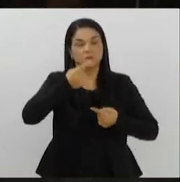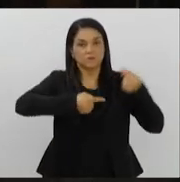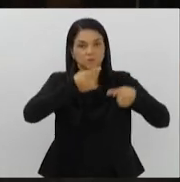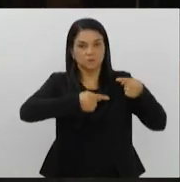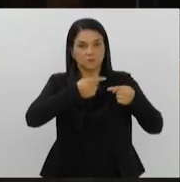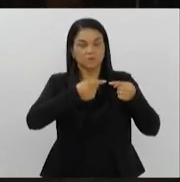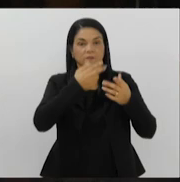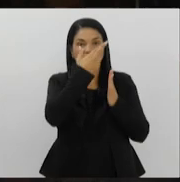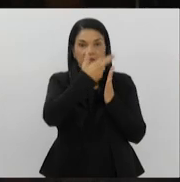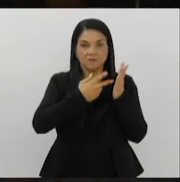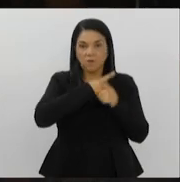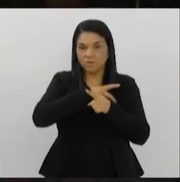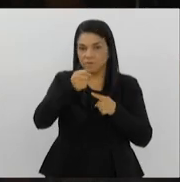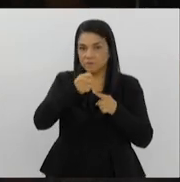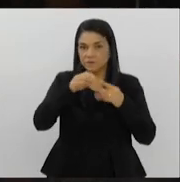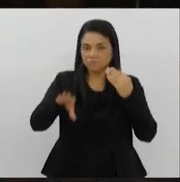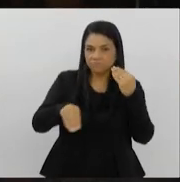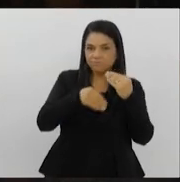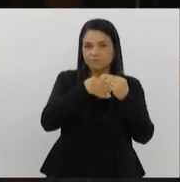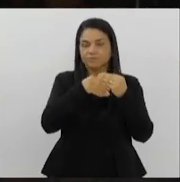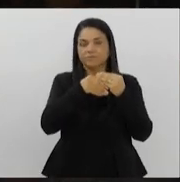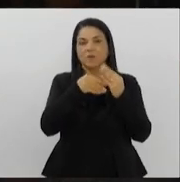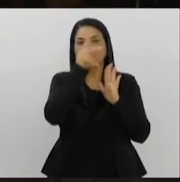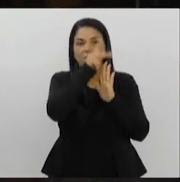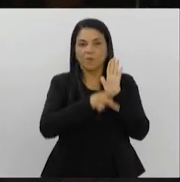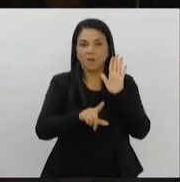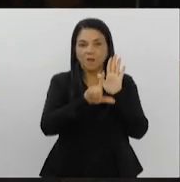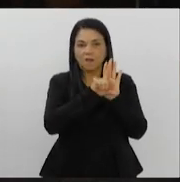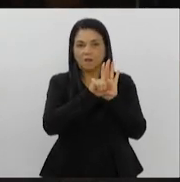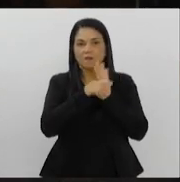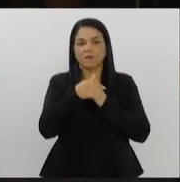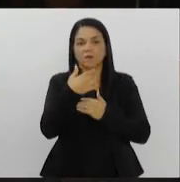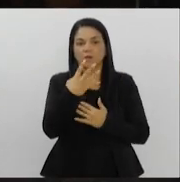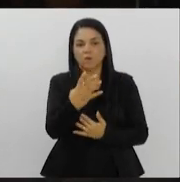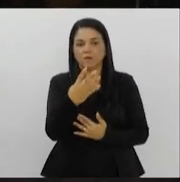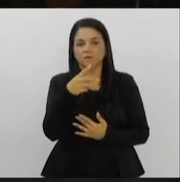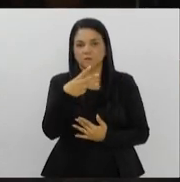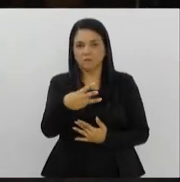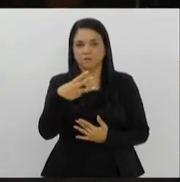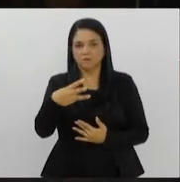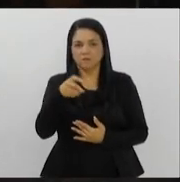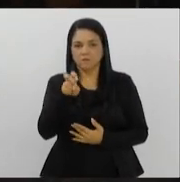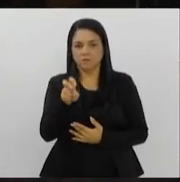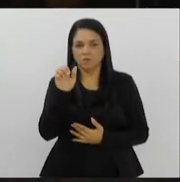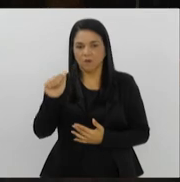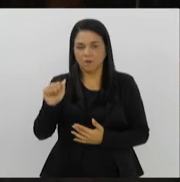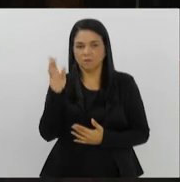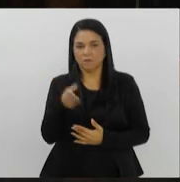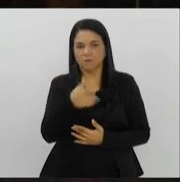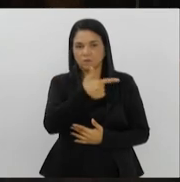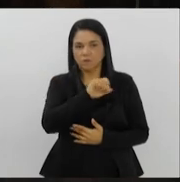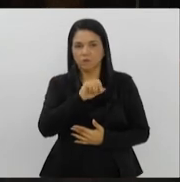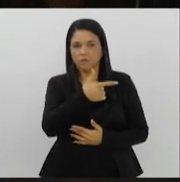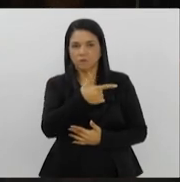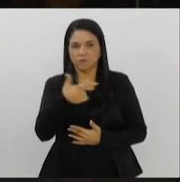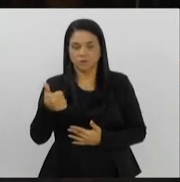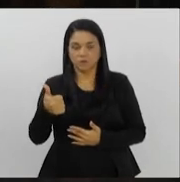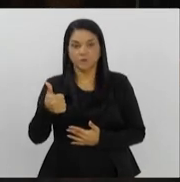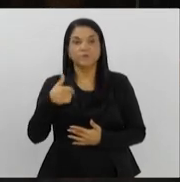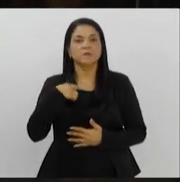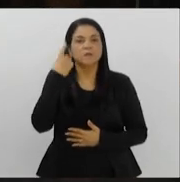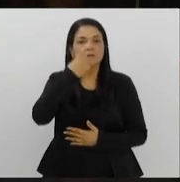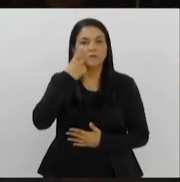do vencido, assim emendada. Projeto de lei número 4335-A de 2021, de autoria do deputado